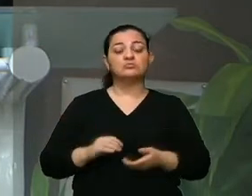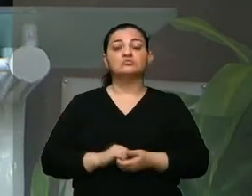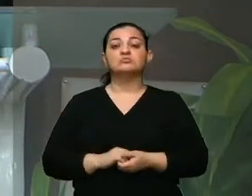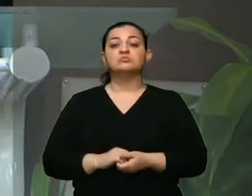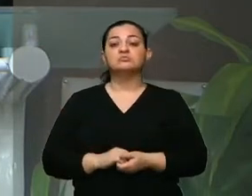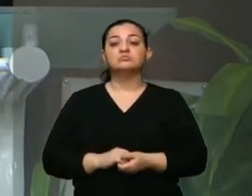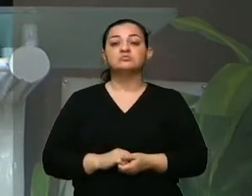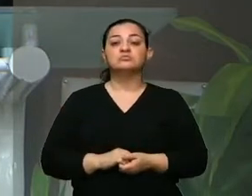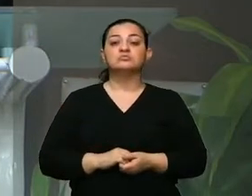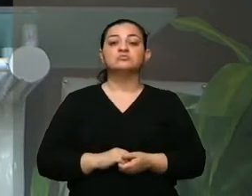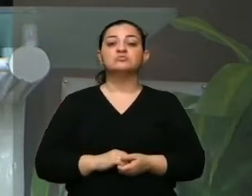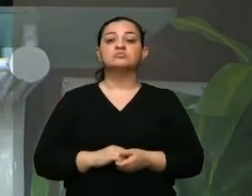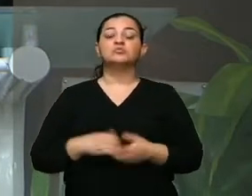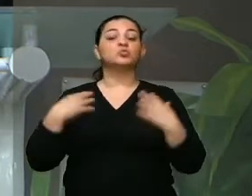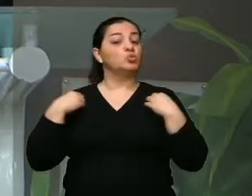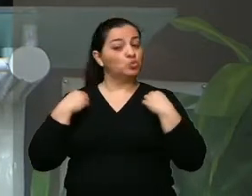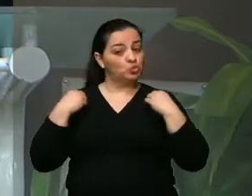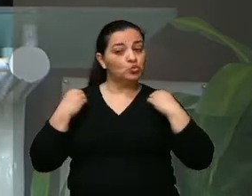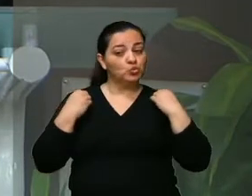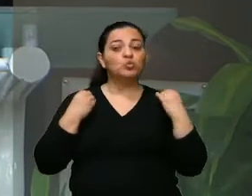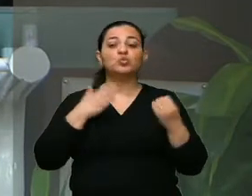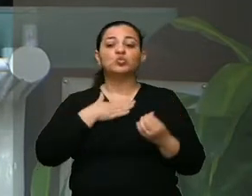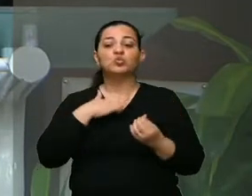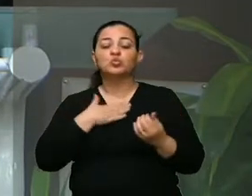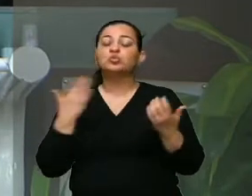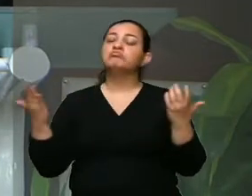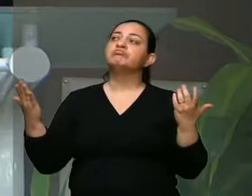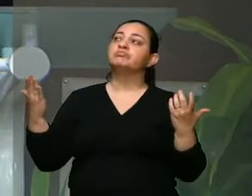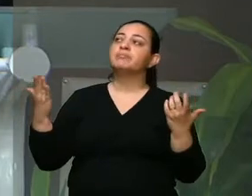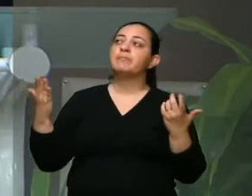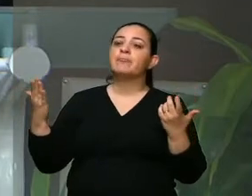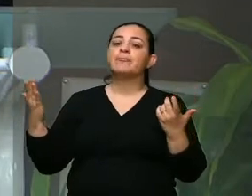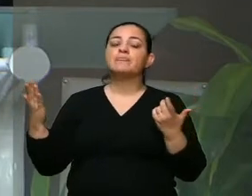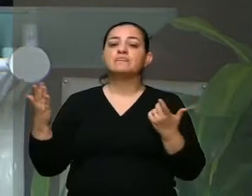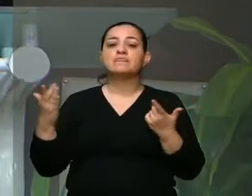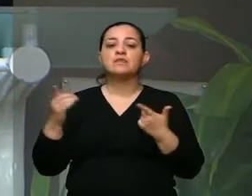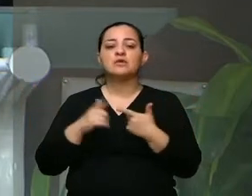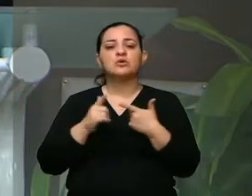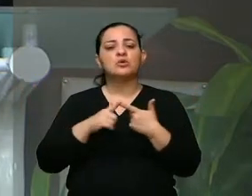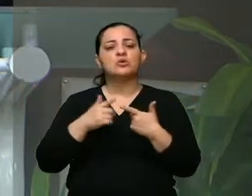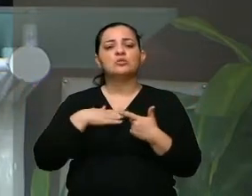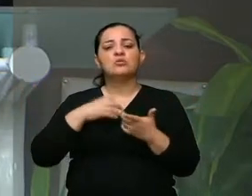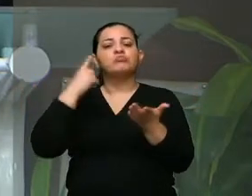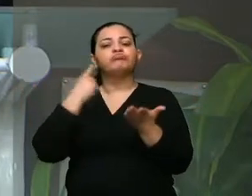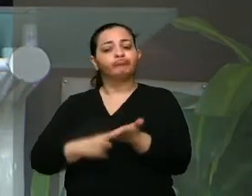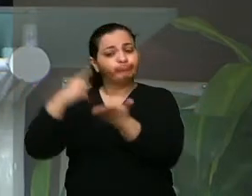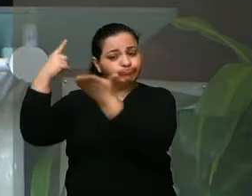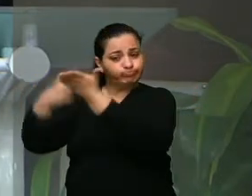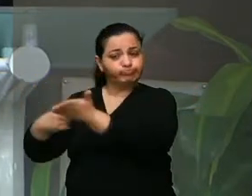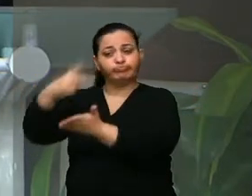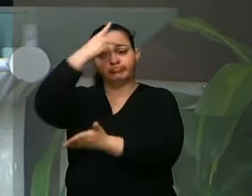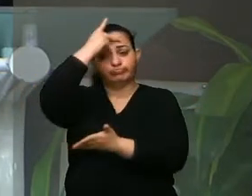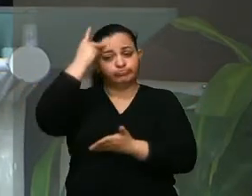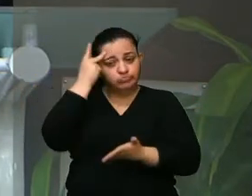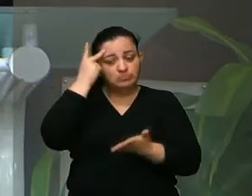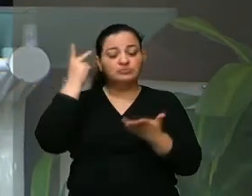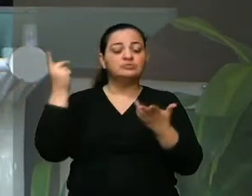com minhas vestes o bell tratar com as pessoas